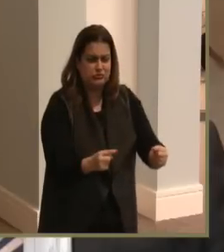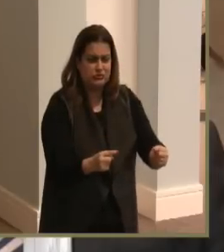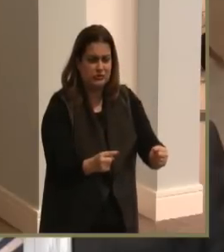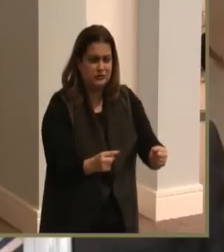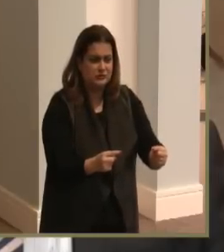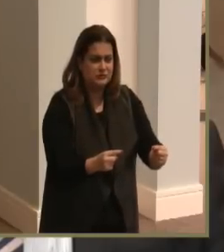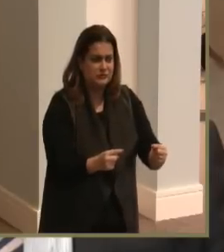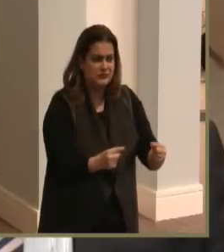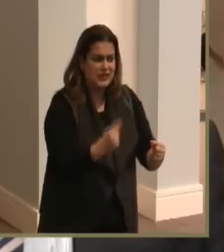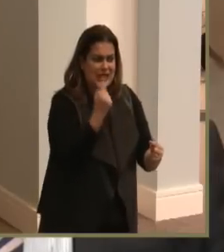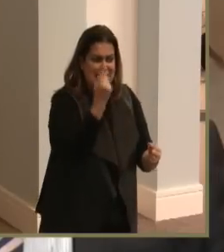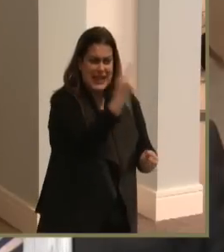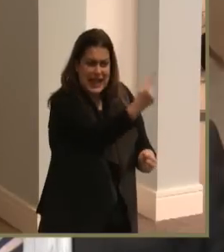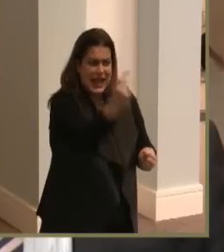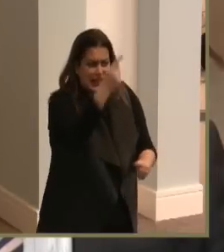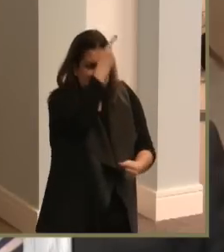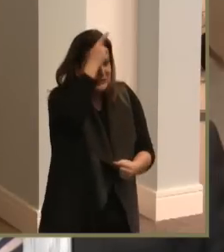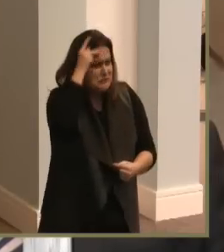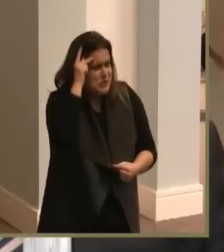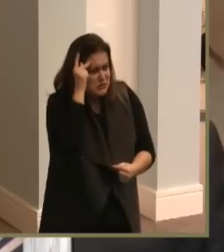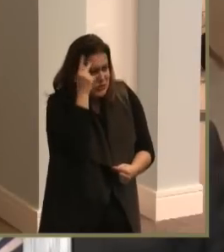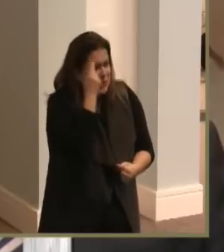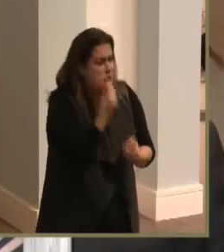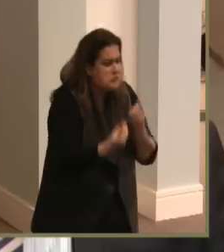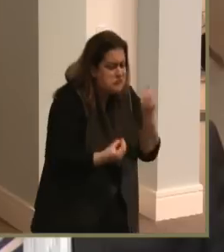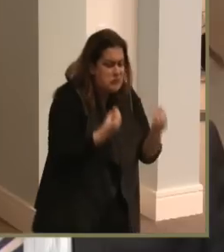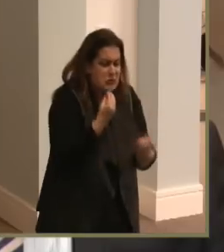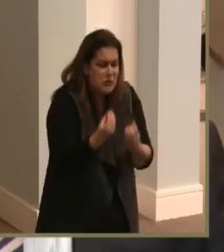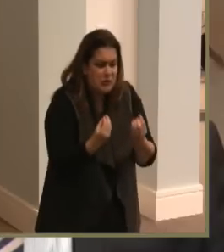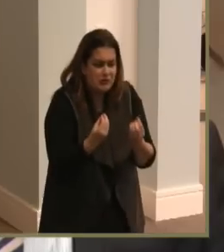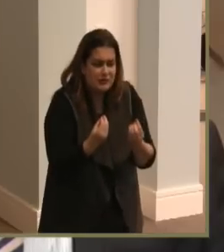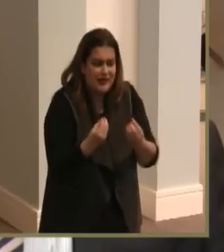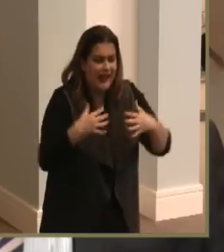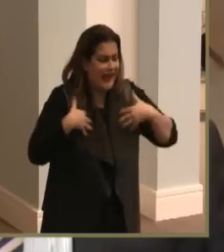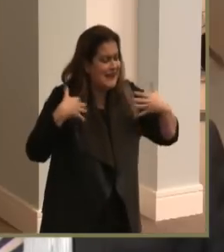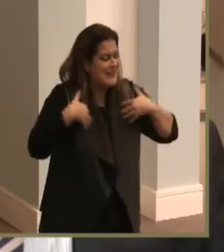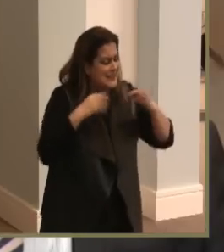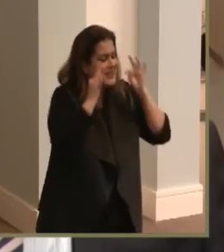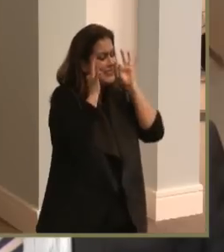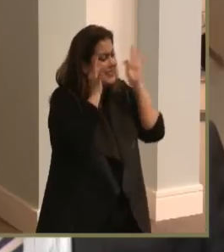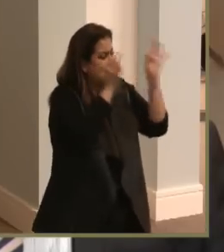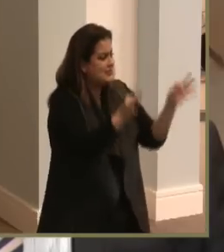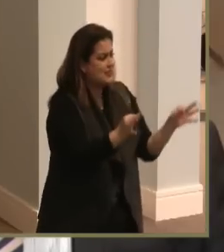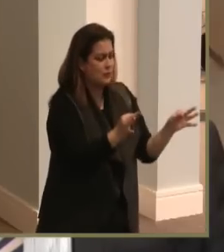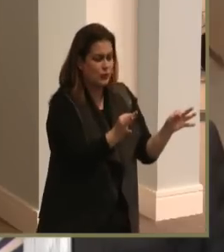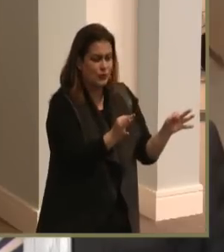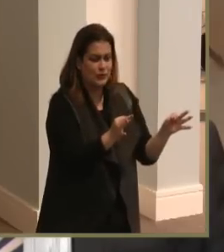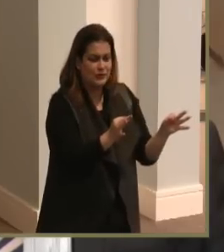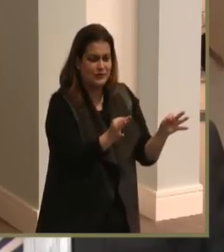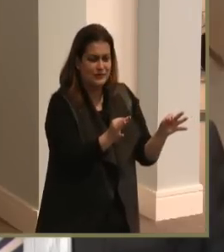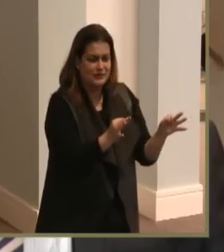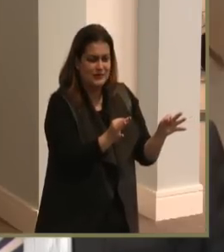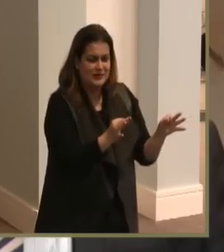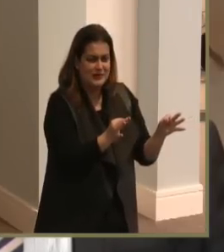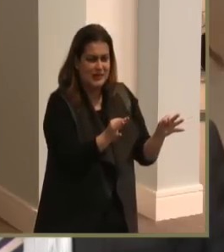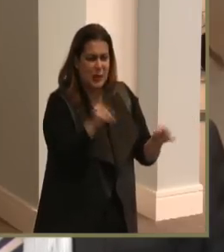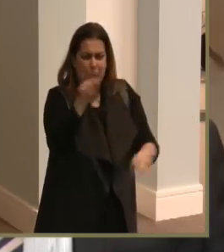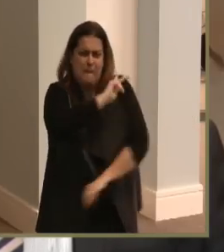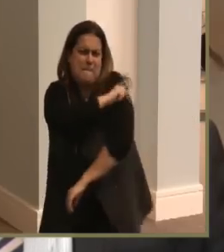seu jeito, cada um com a sua maneira de ser, trazendo a sua alegria, o seu testemunho. Ah, pastor, eu vim do